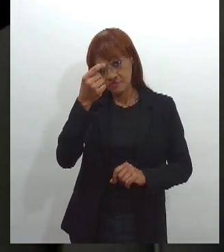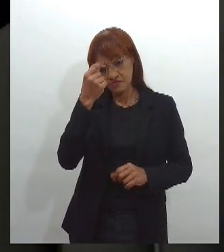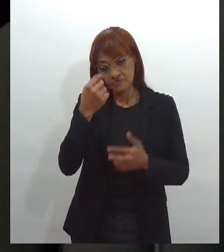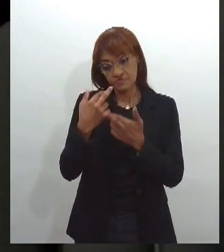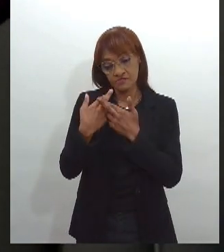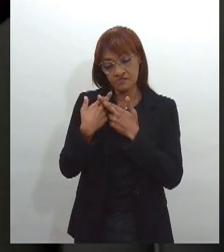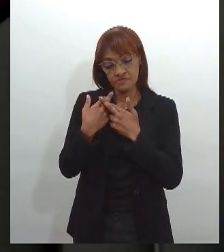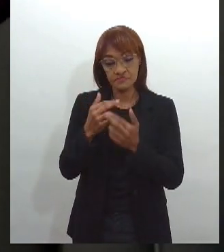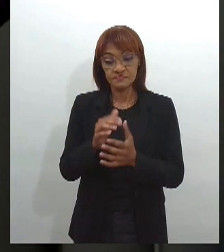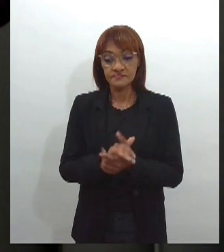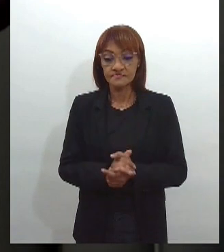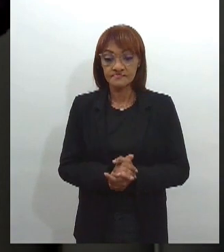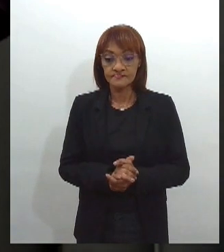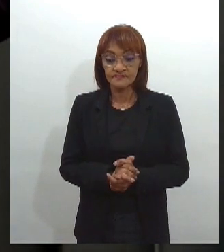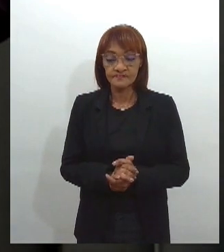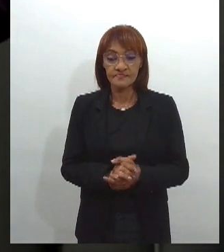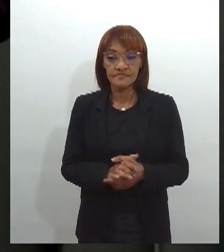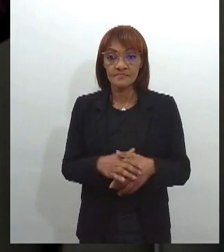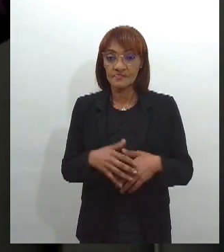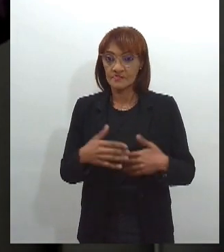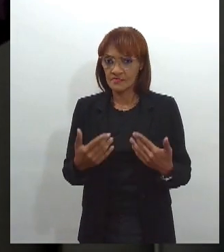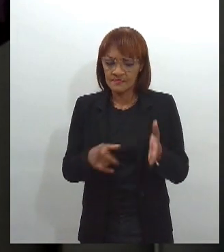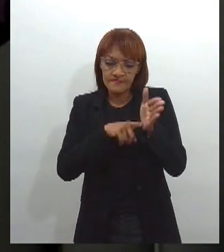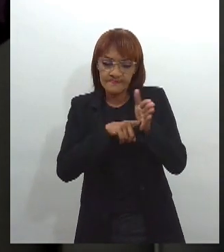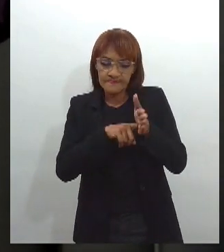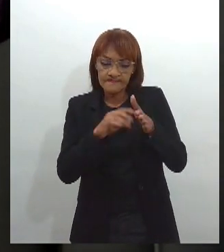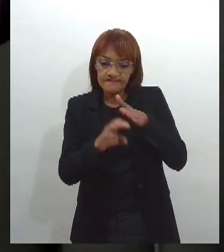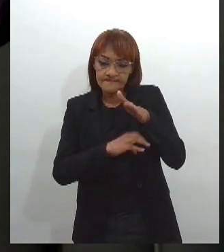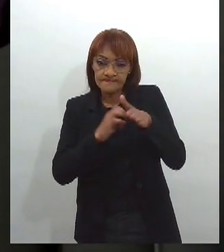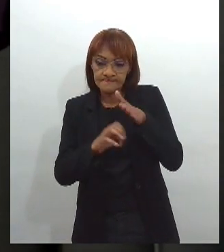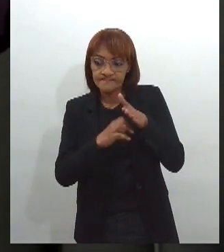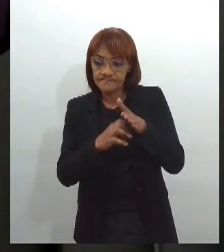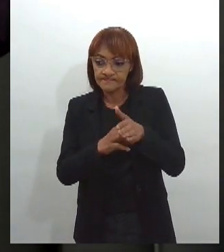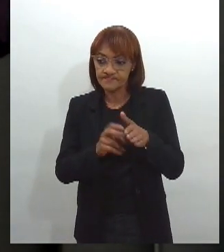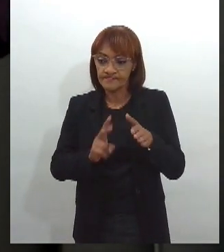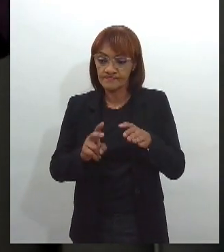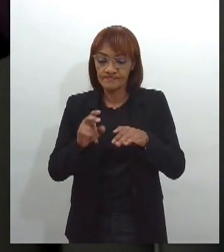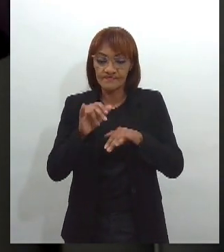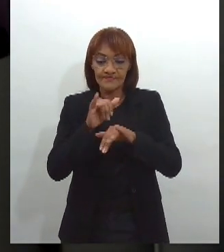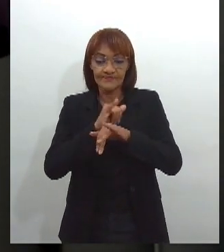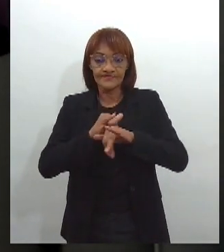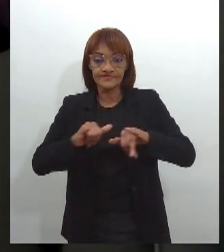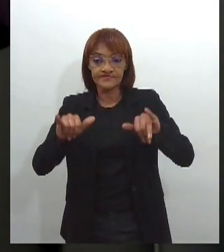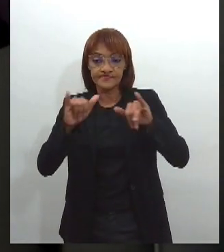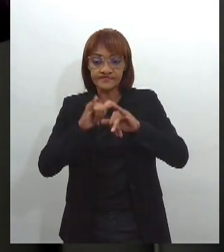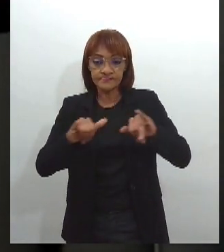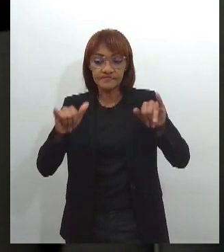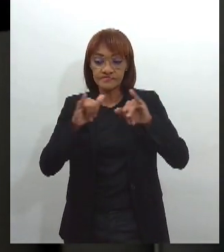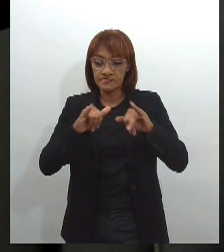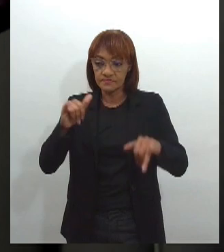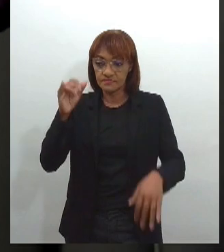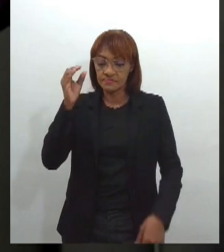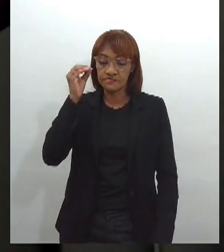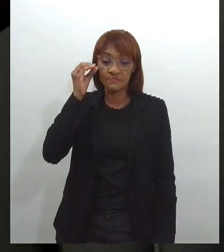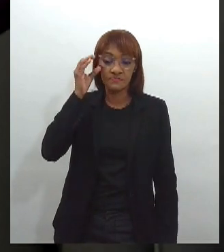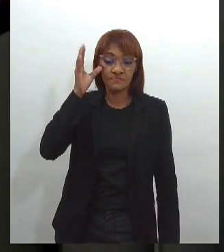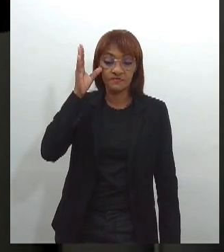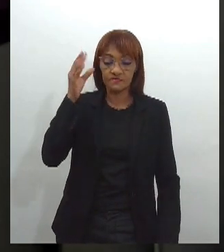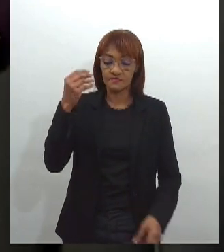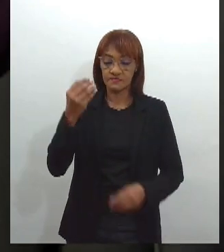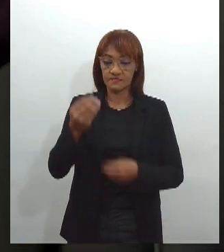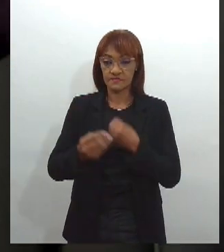empresa pública de pesquisa, a Embrapa gera informações e conhecimentos que contribuem para a formulação,